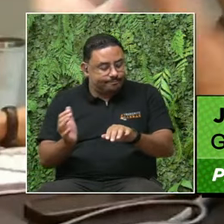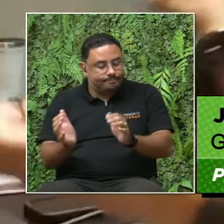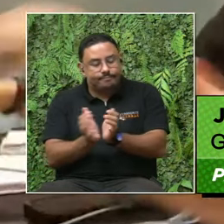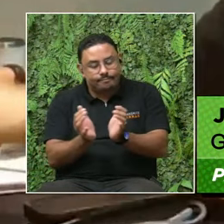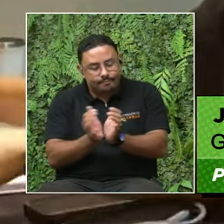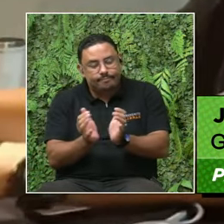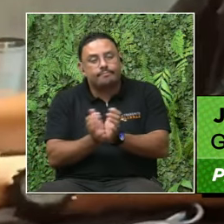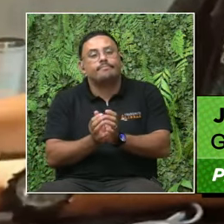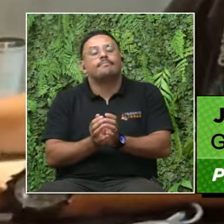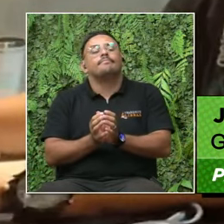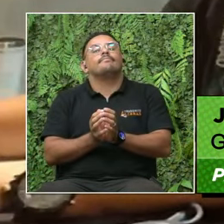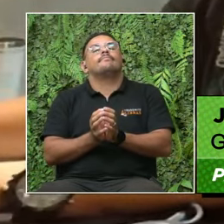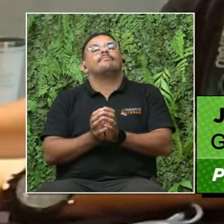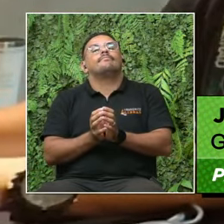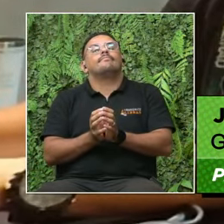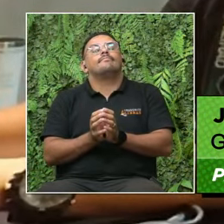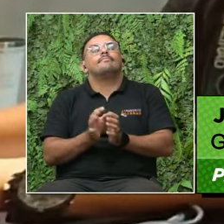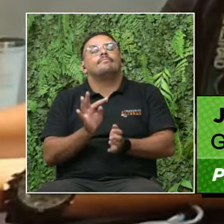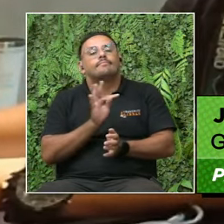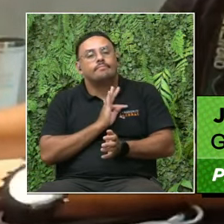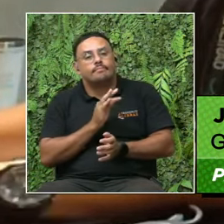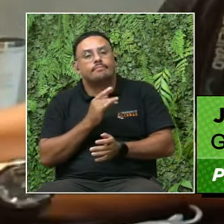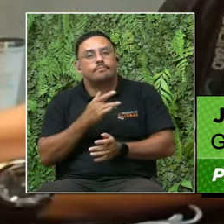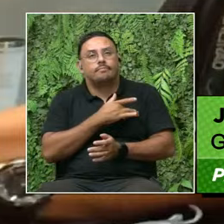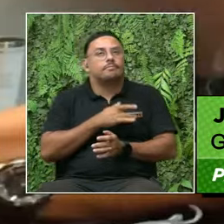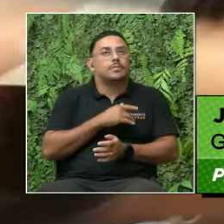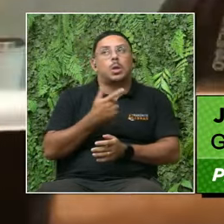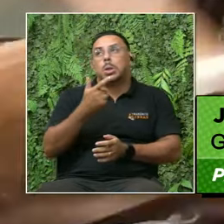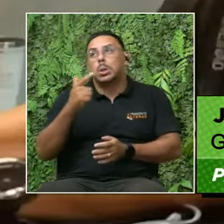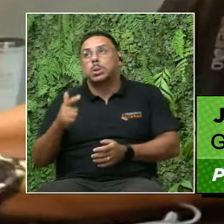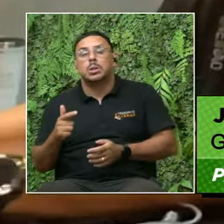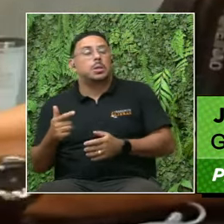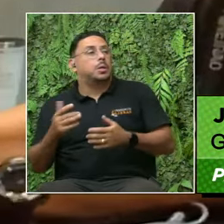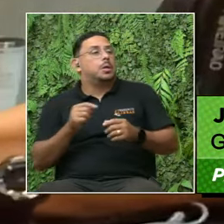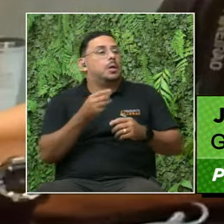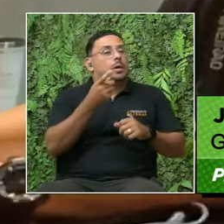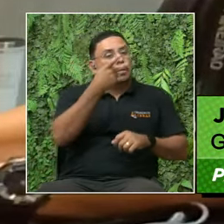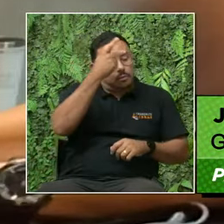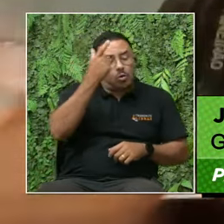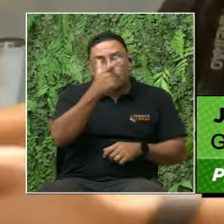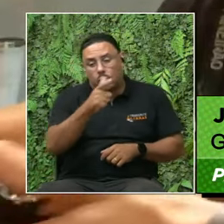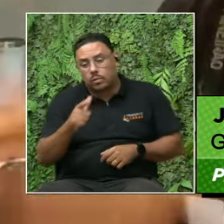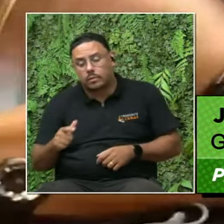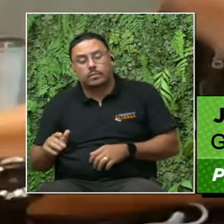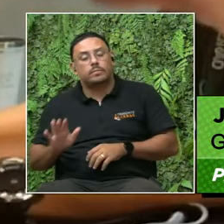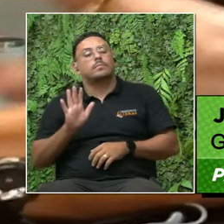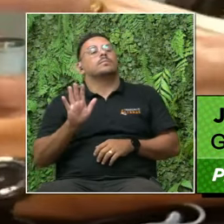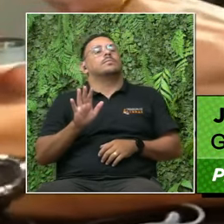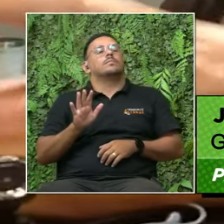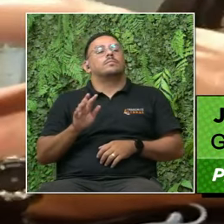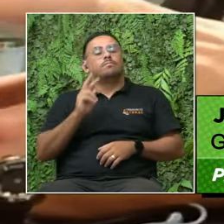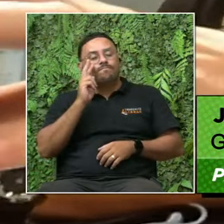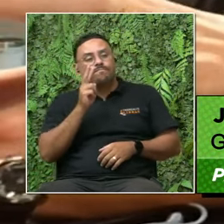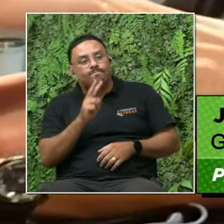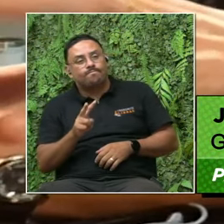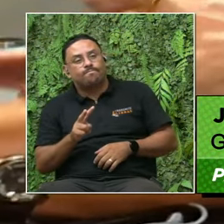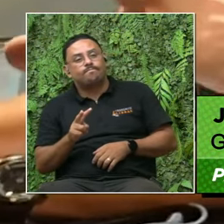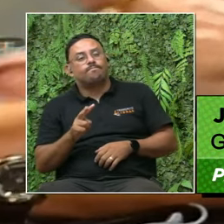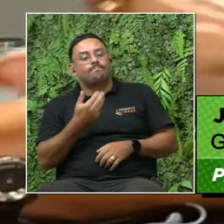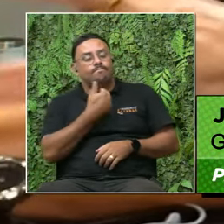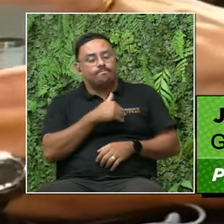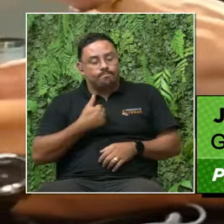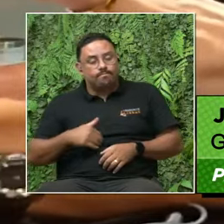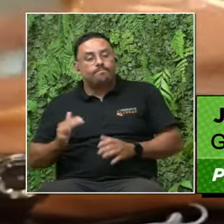técnico do Cruzeiro não ter nem a desculpa de falar que olha não tinha esse aquela peça não tinha aquela outra enfim mas olhando pro Atlético a